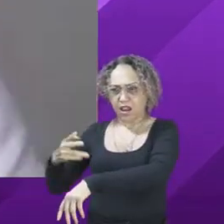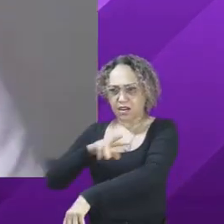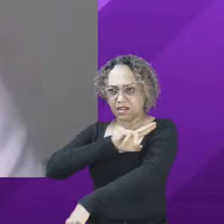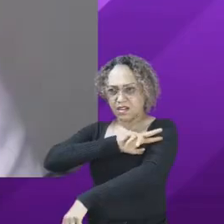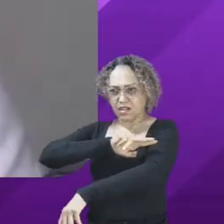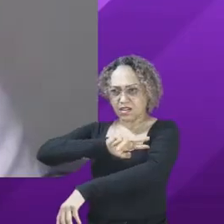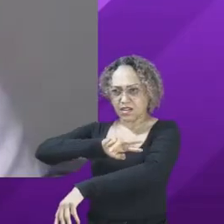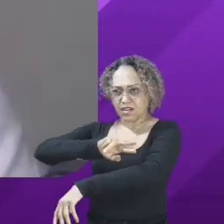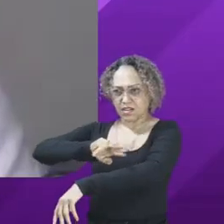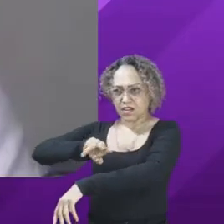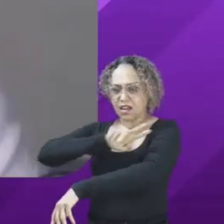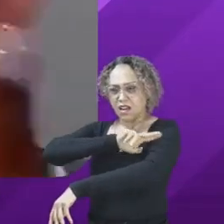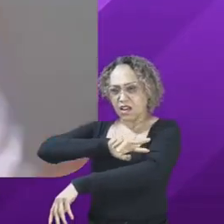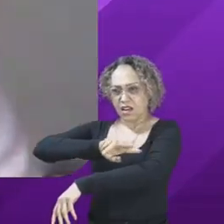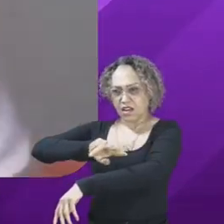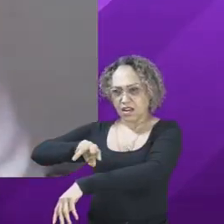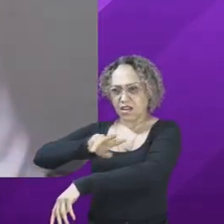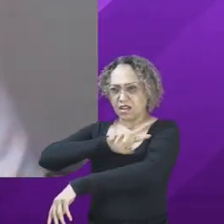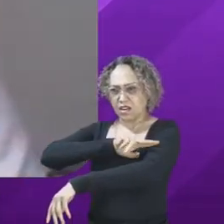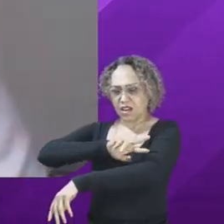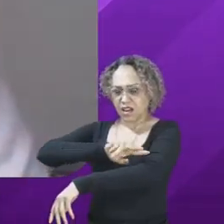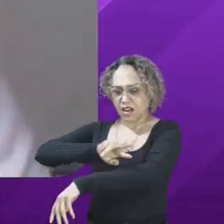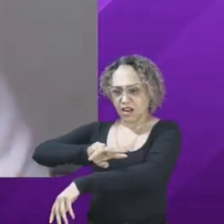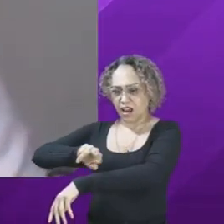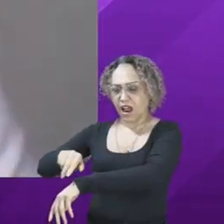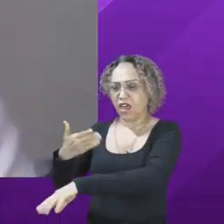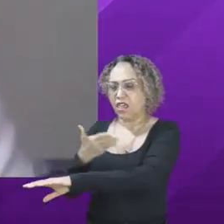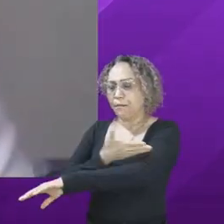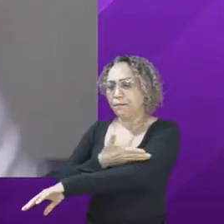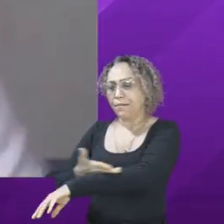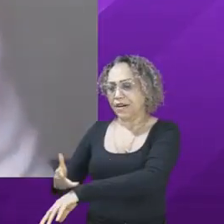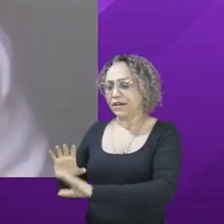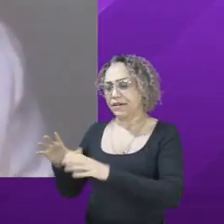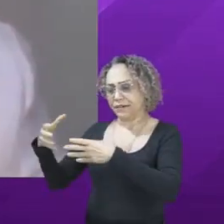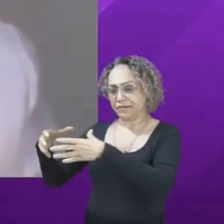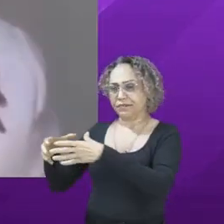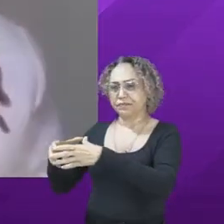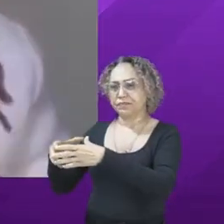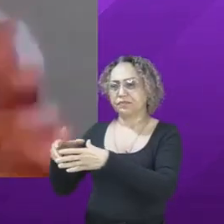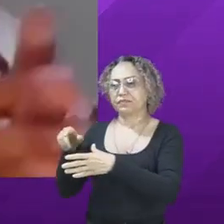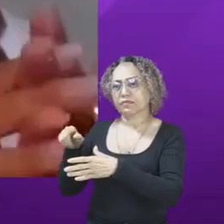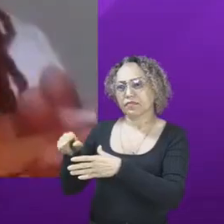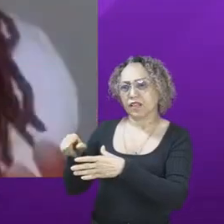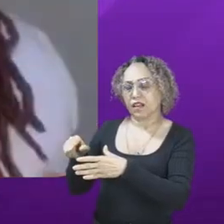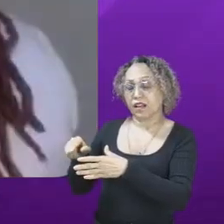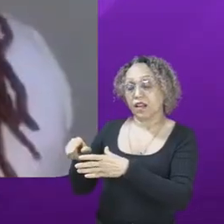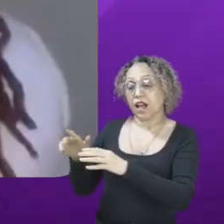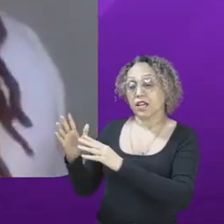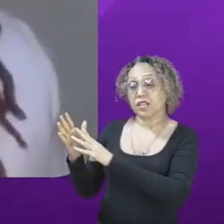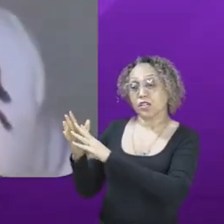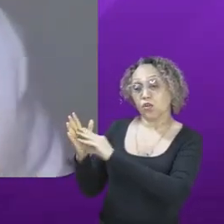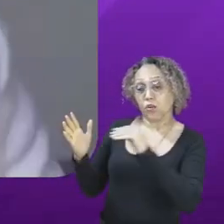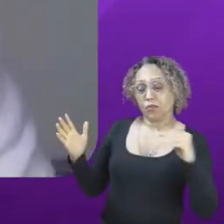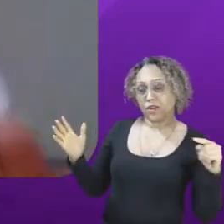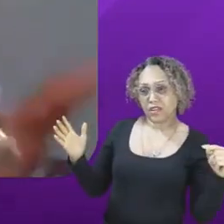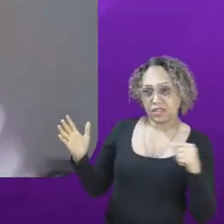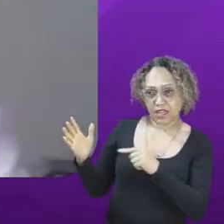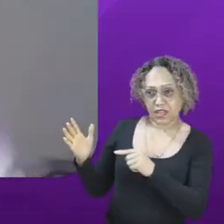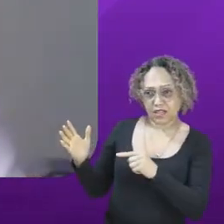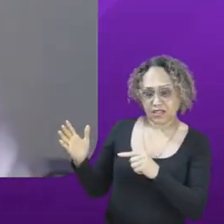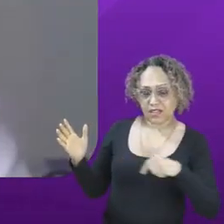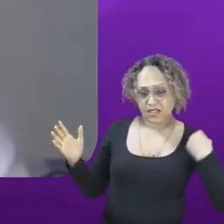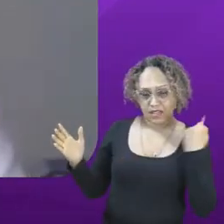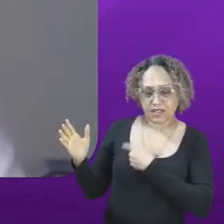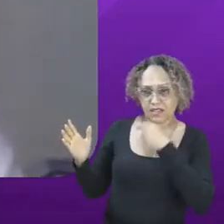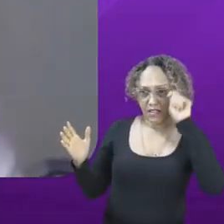são pensados como uma raça, né? Mas são uma raça, né? Então, a gente reproduz entre nós o que os brancos